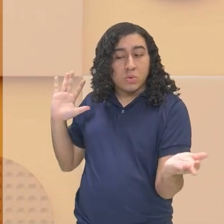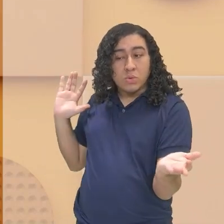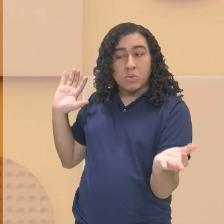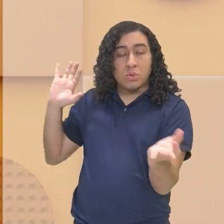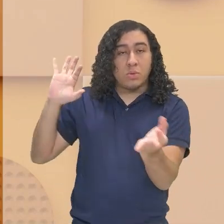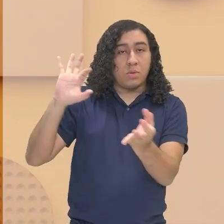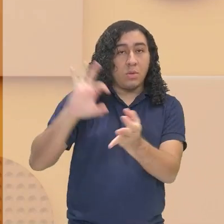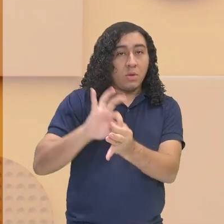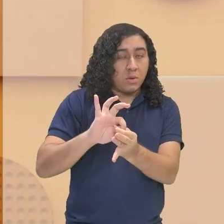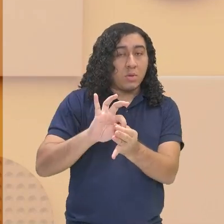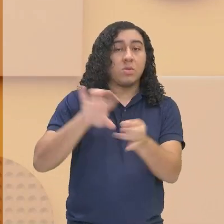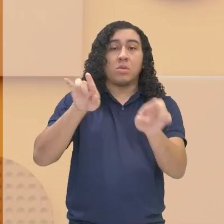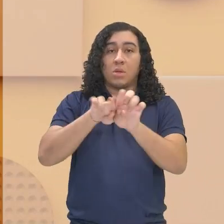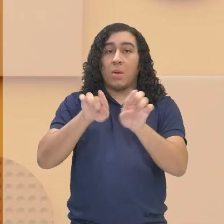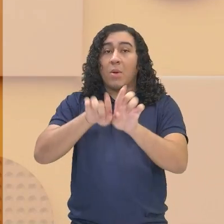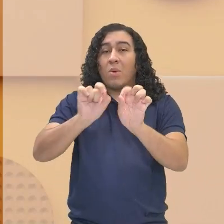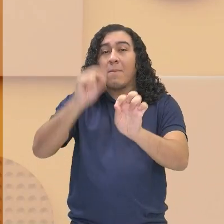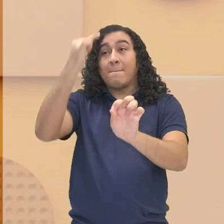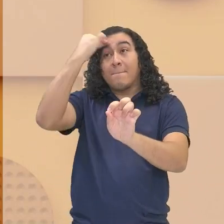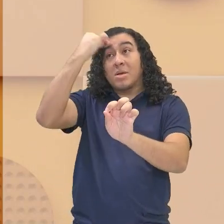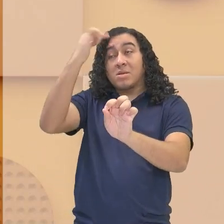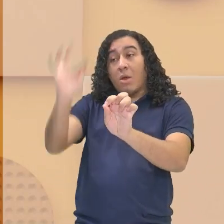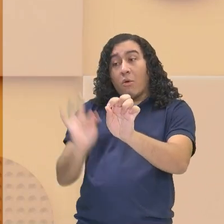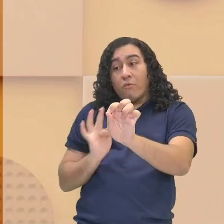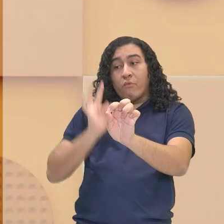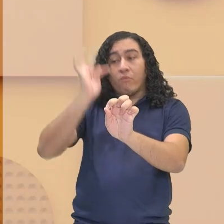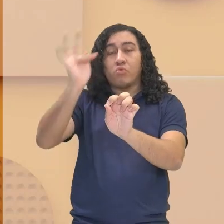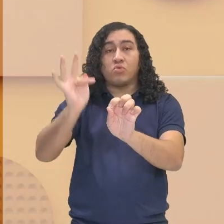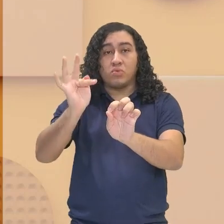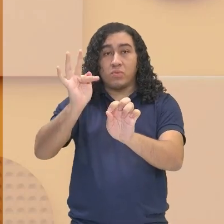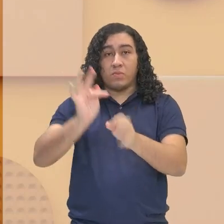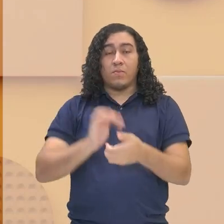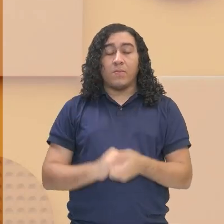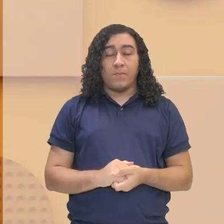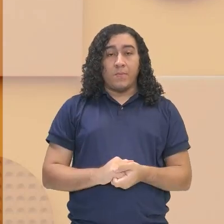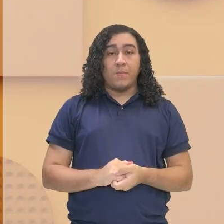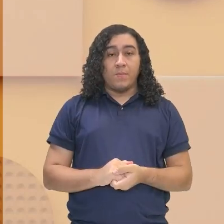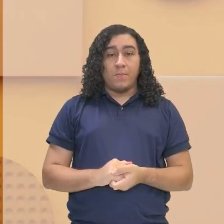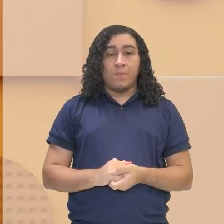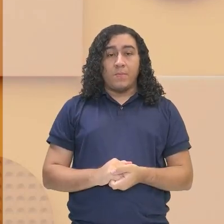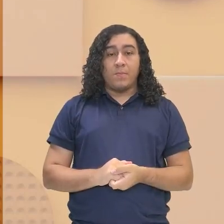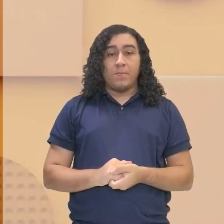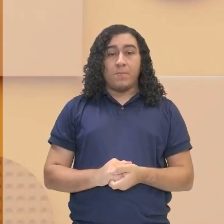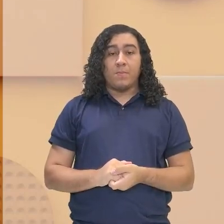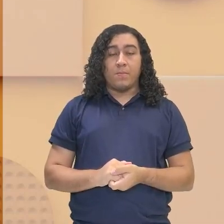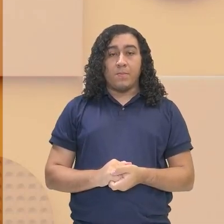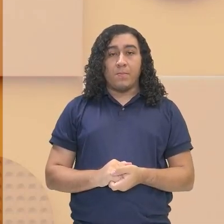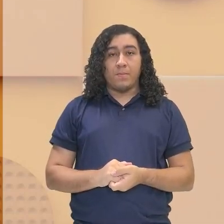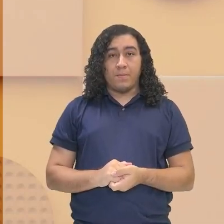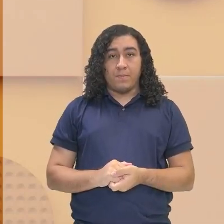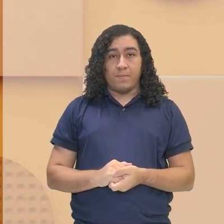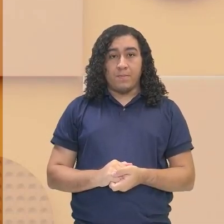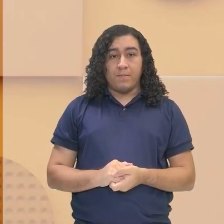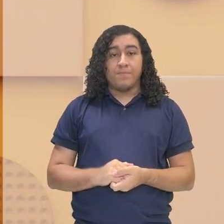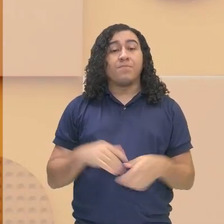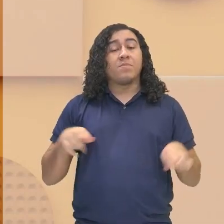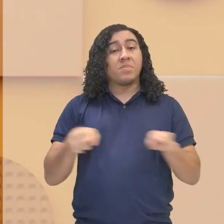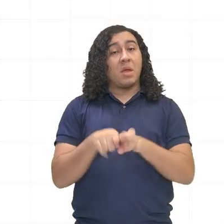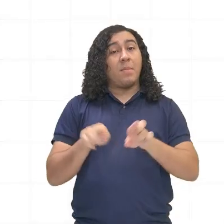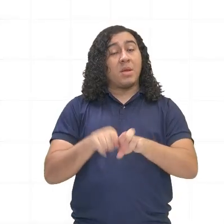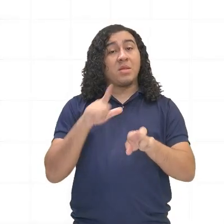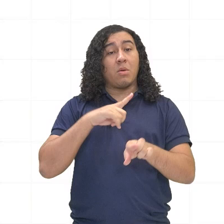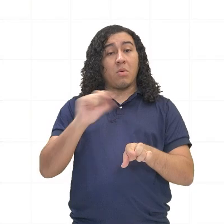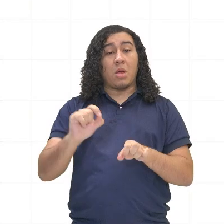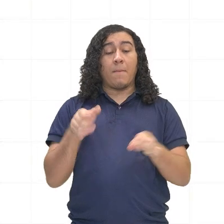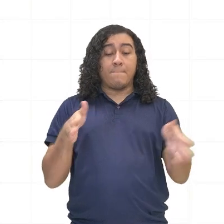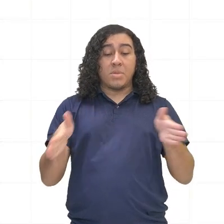é projetar o futuro. A divisão do tempo, né, ela também ocorre em períodos. Olha